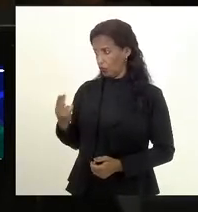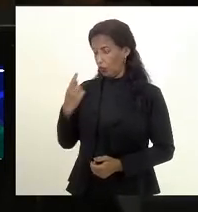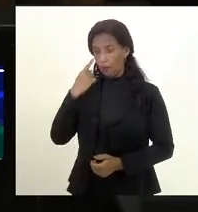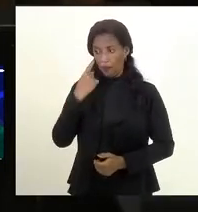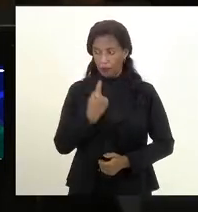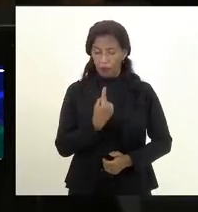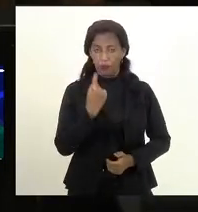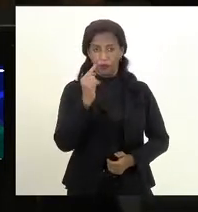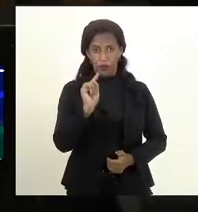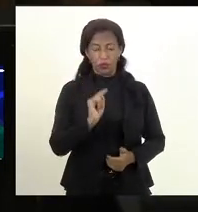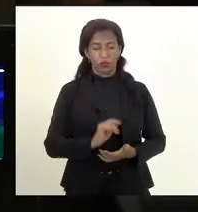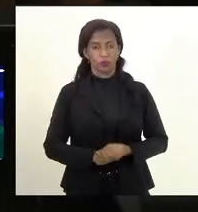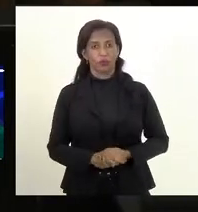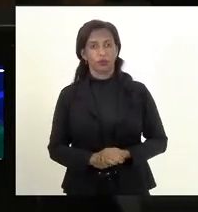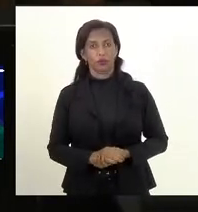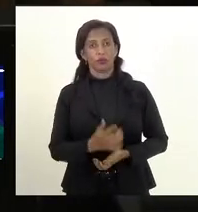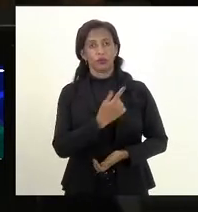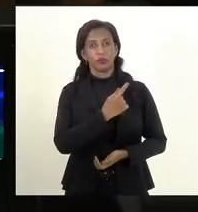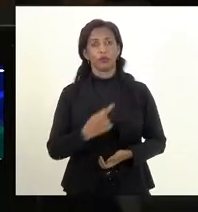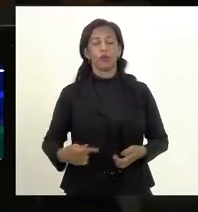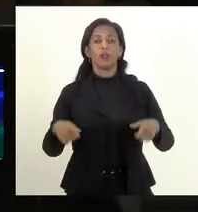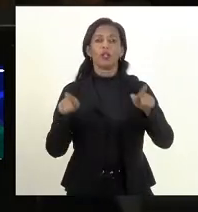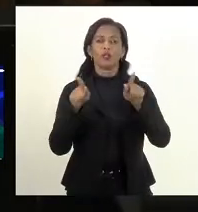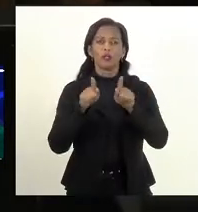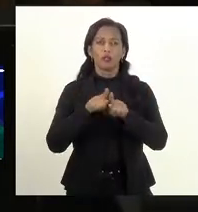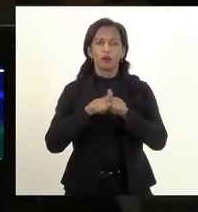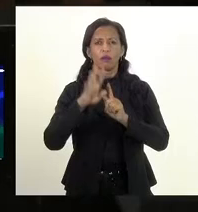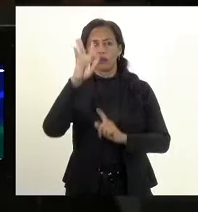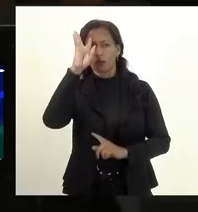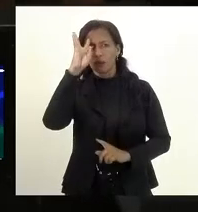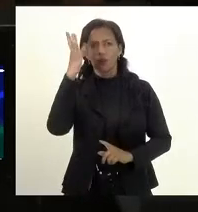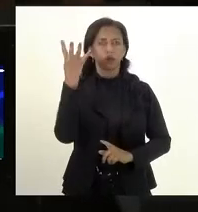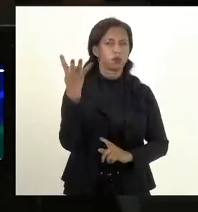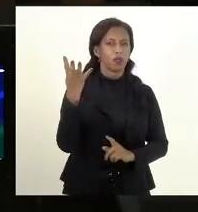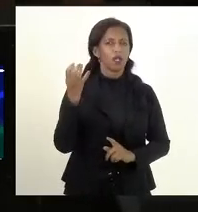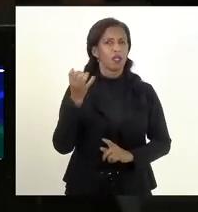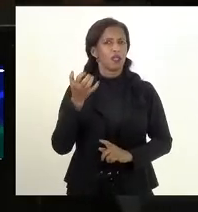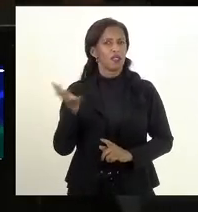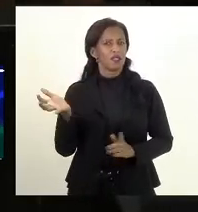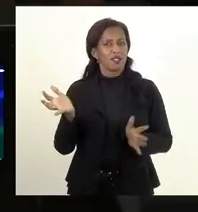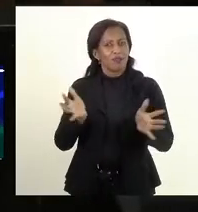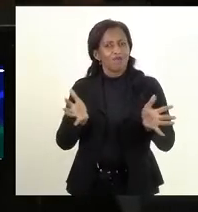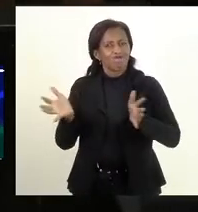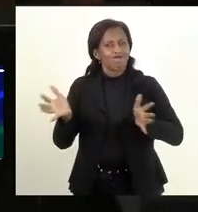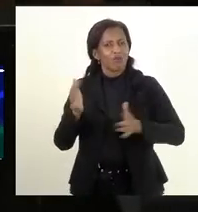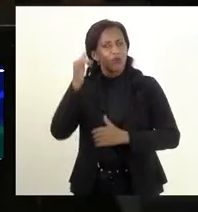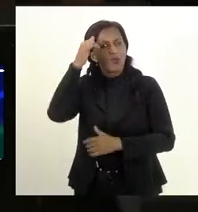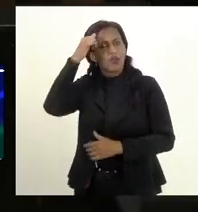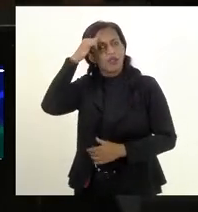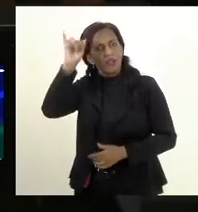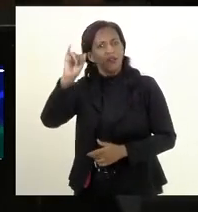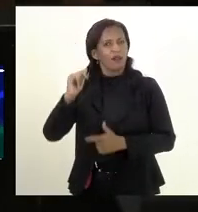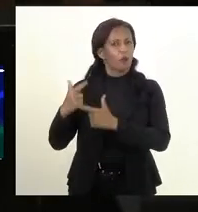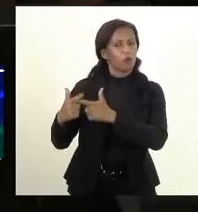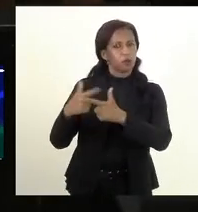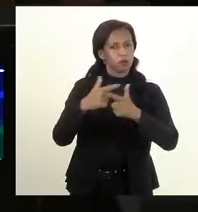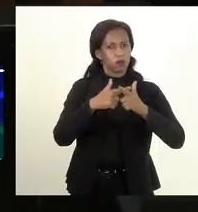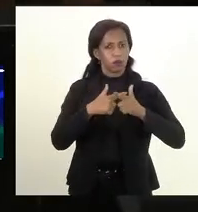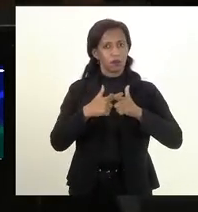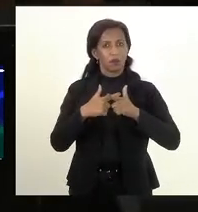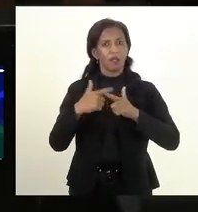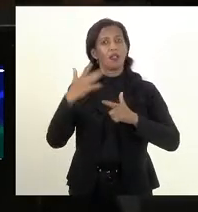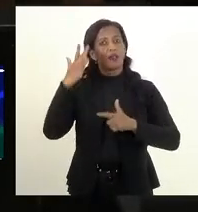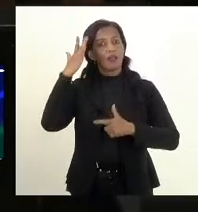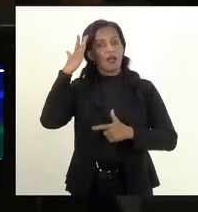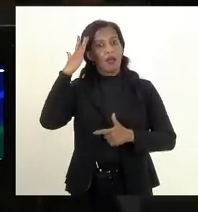governador também decidiu ser mediador de conflitos vai estar em Brasília